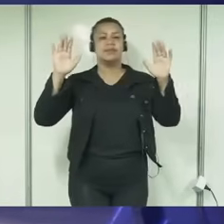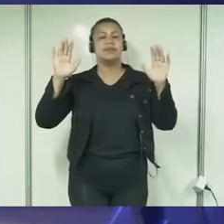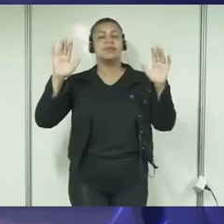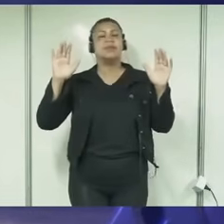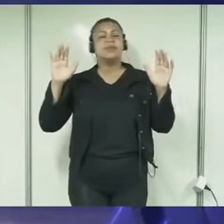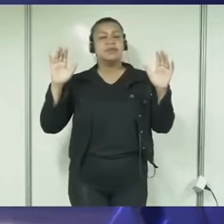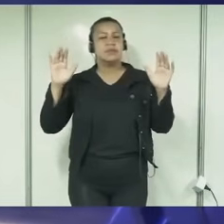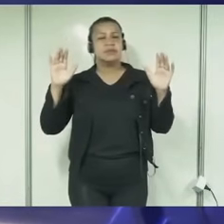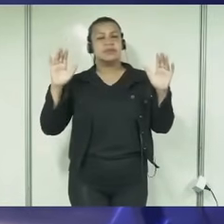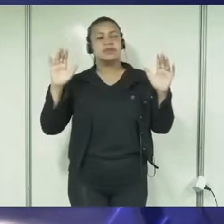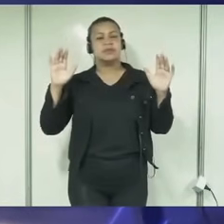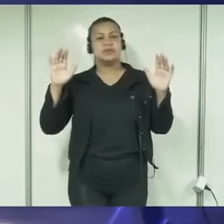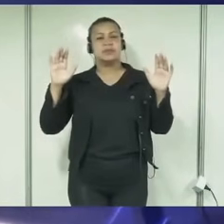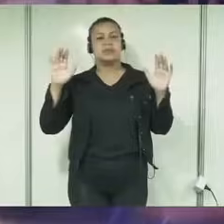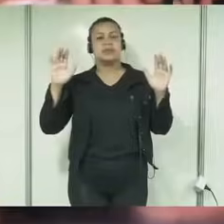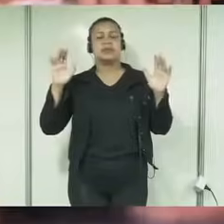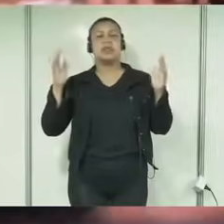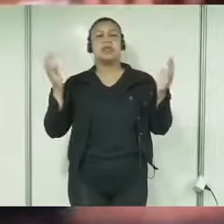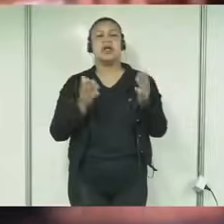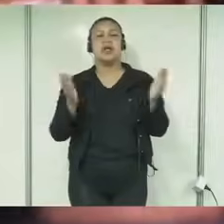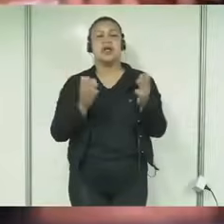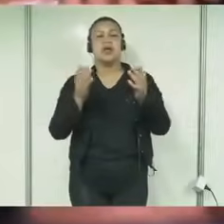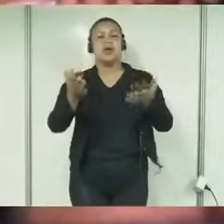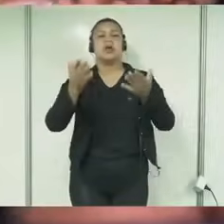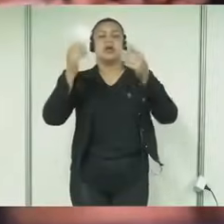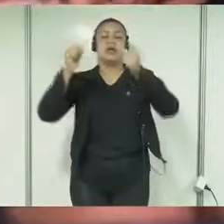vamos agora abençoar